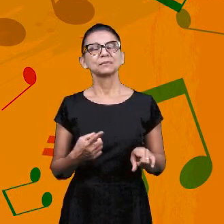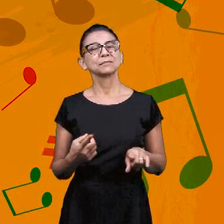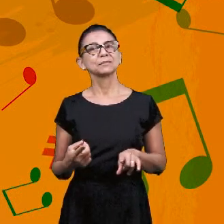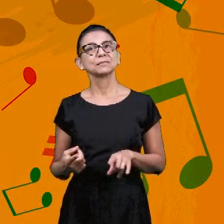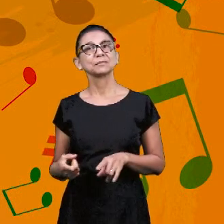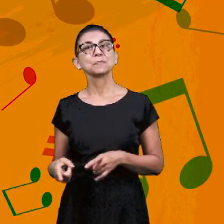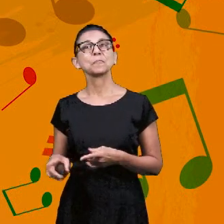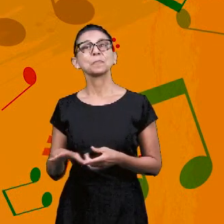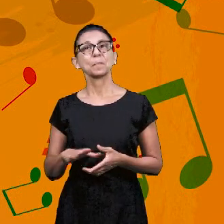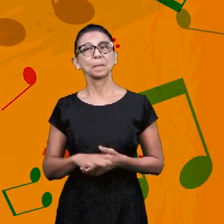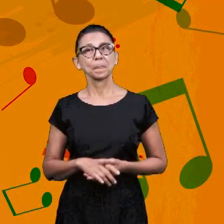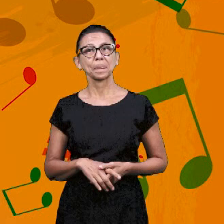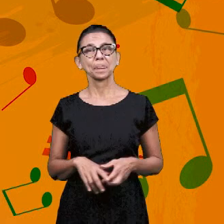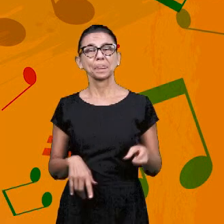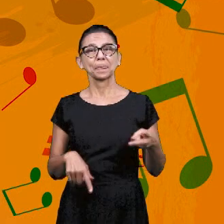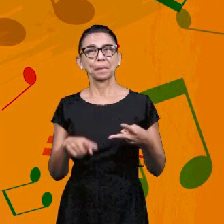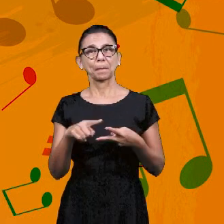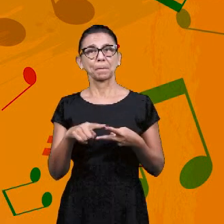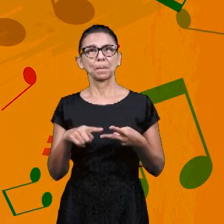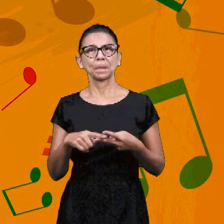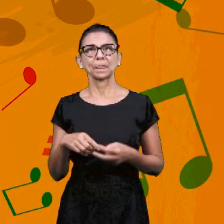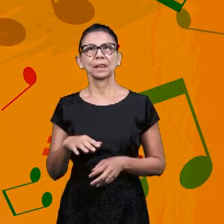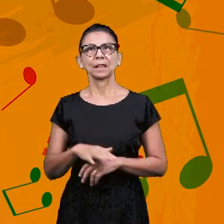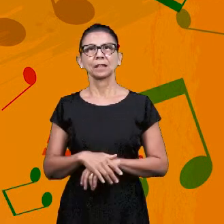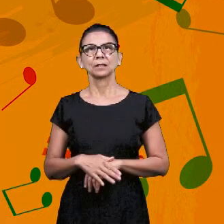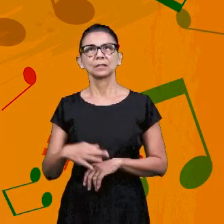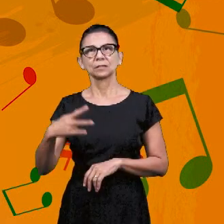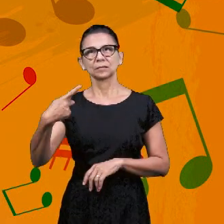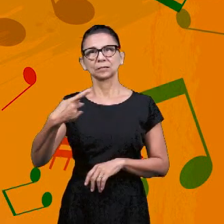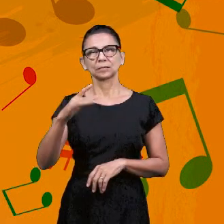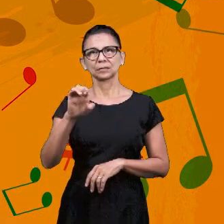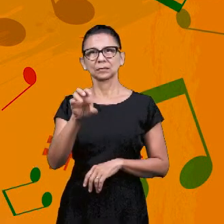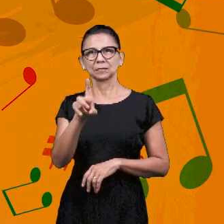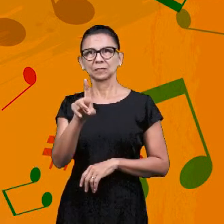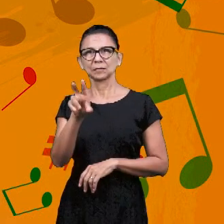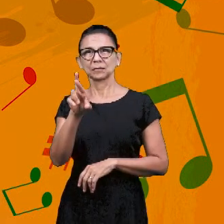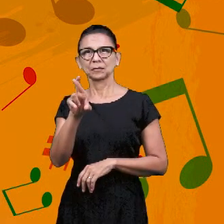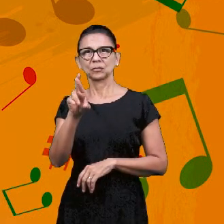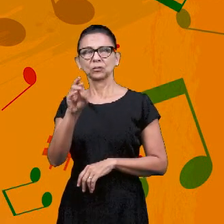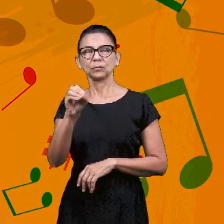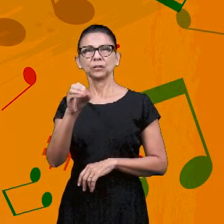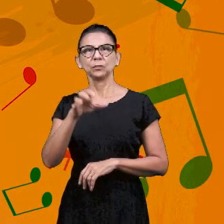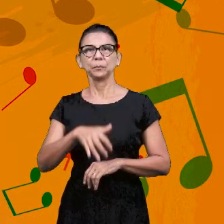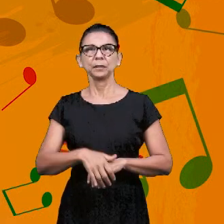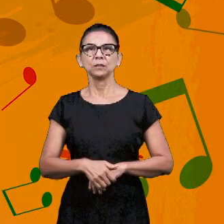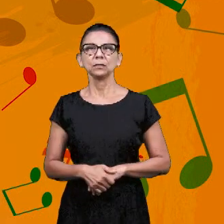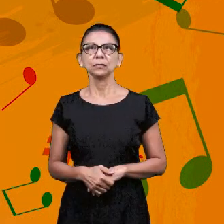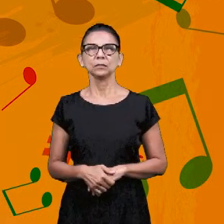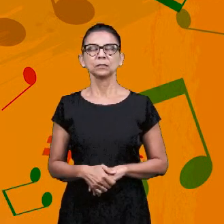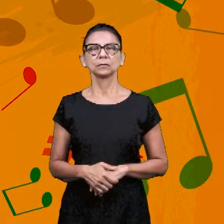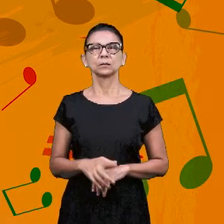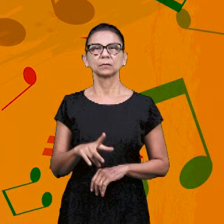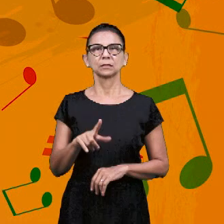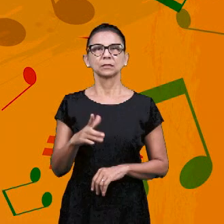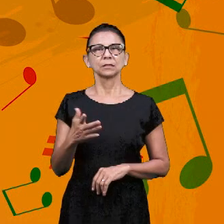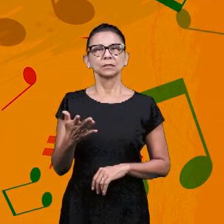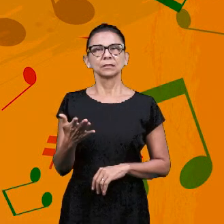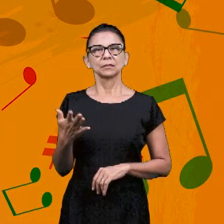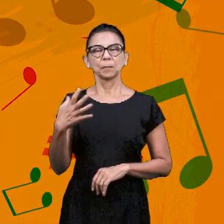Os irmãos Pedro e Gustavo de Les frères Pedro et Gustavo d'Anápolis, Bahia.